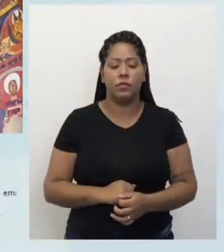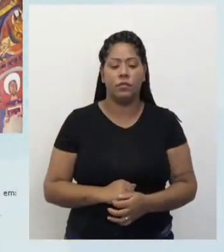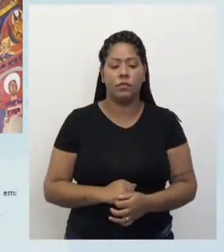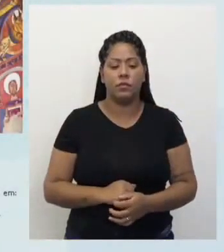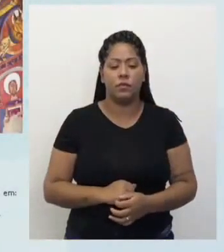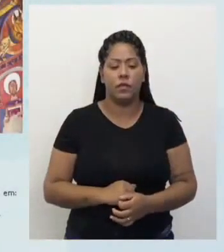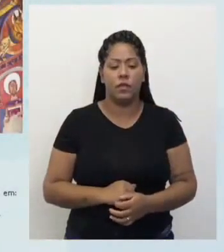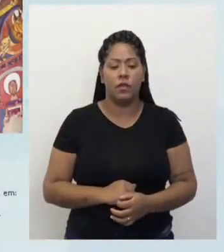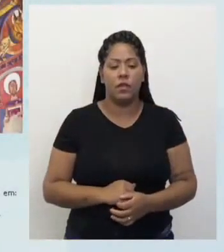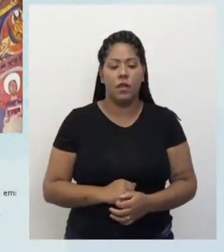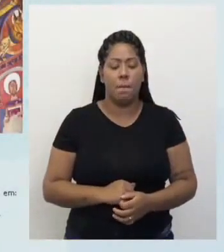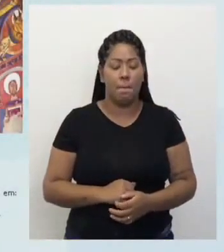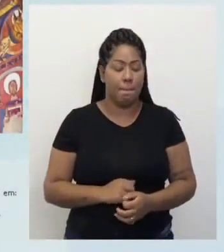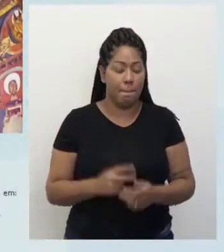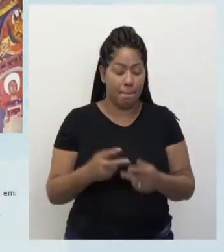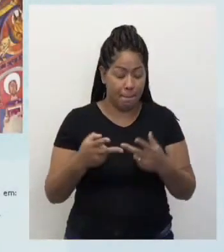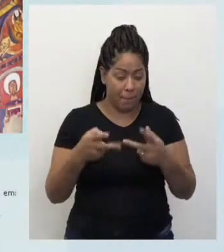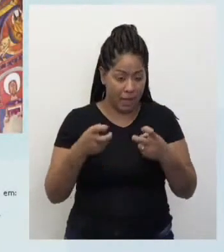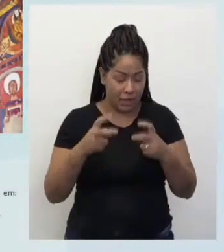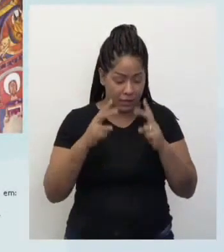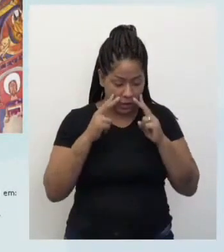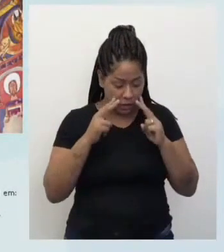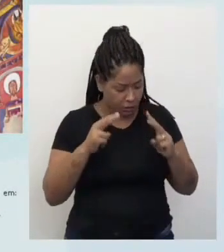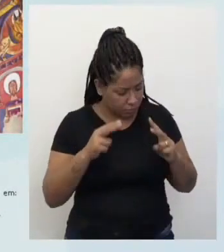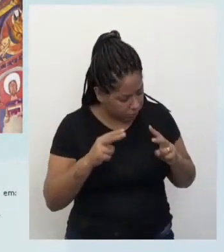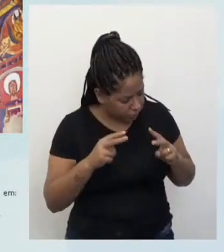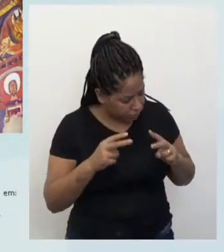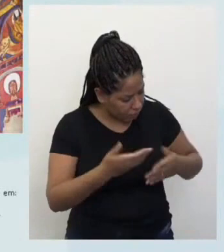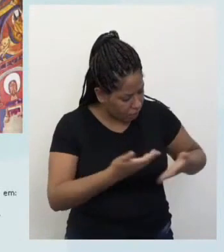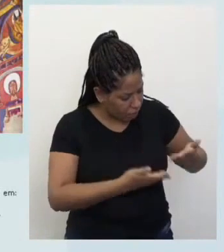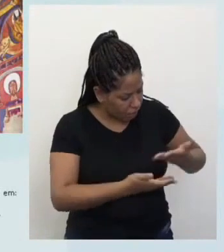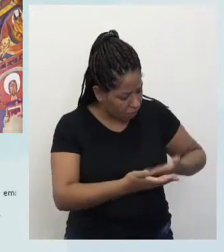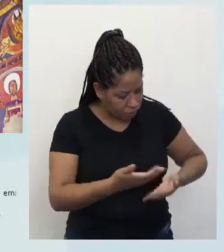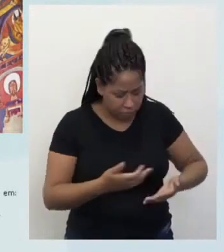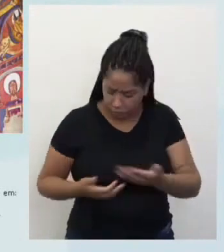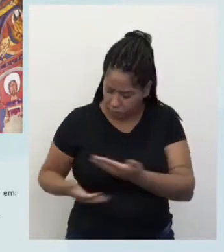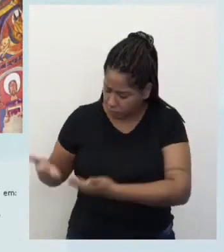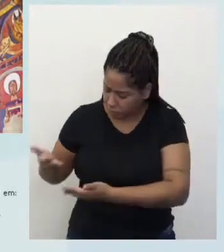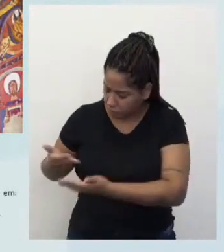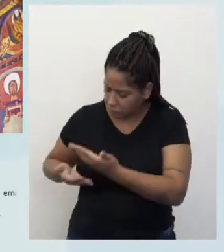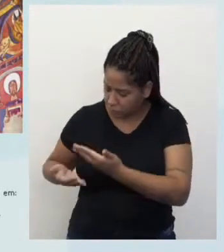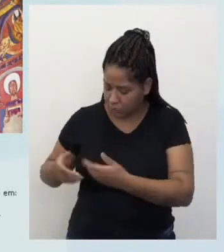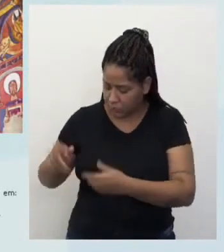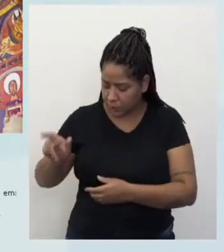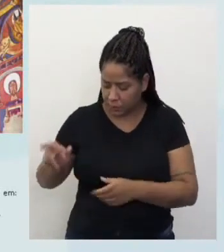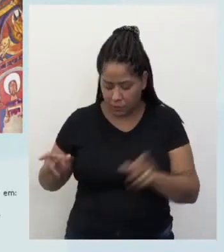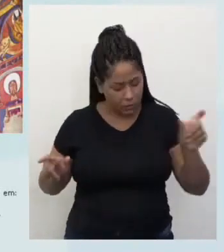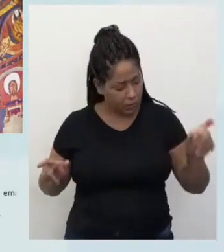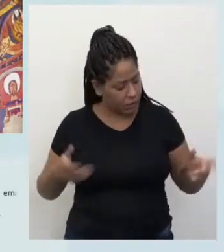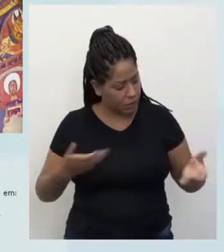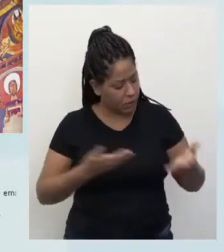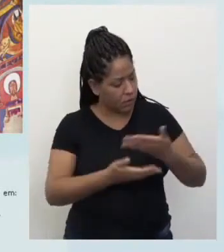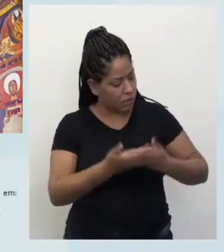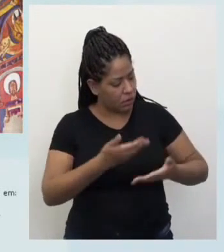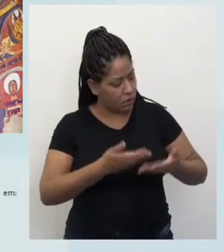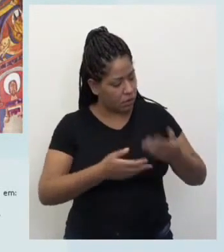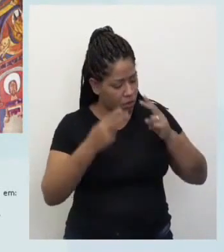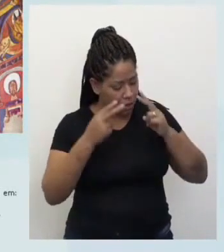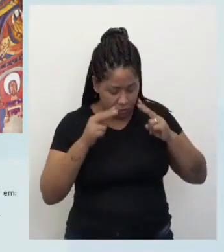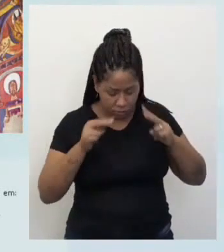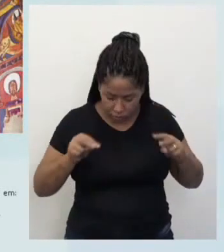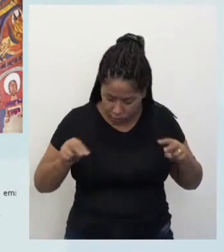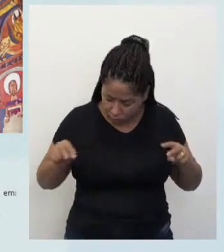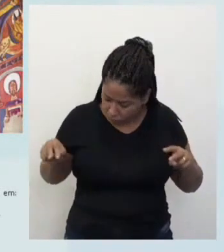esteja olhando para o espectador, ele está ali meio que interagindo com duas figuras que estão uma de cada lado, né? Para mostrar justamente